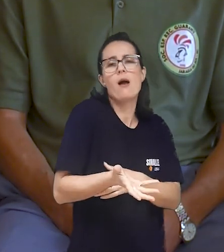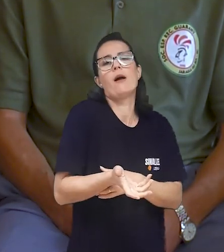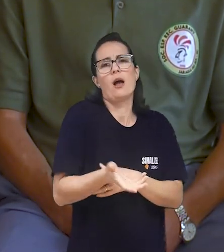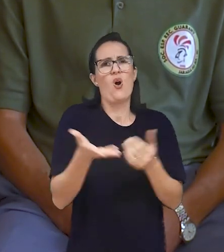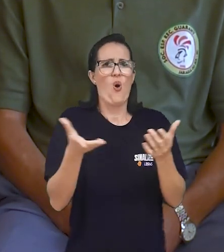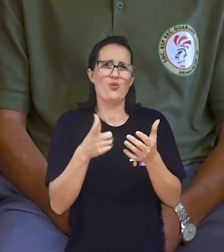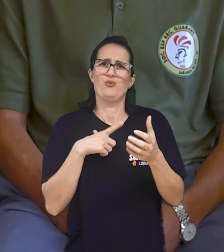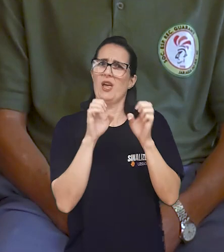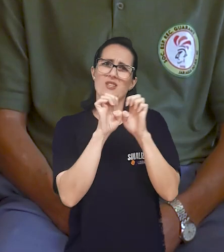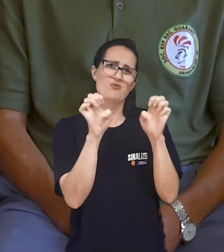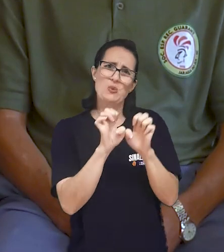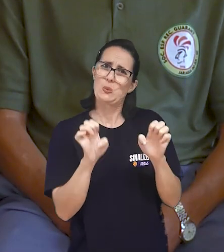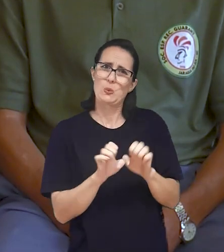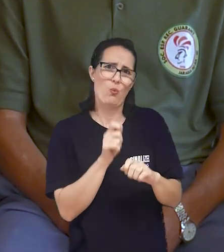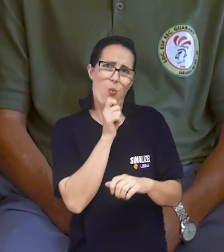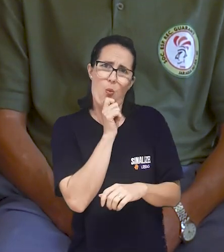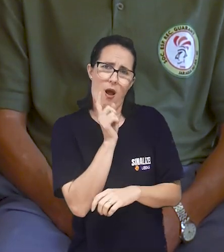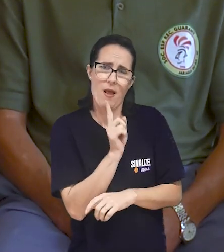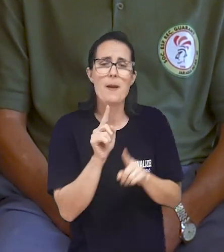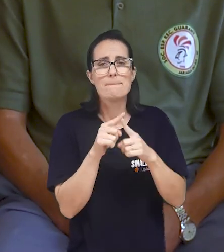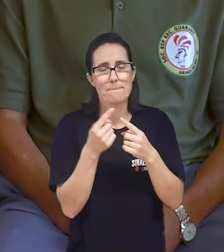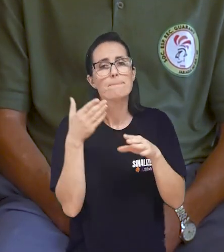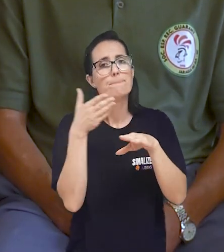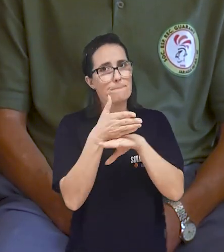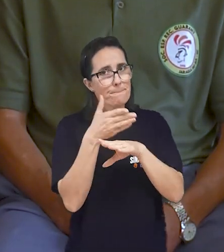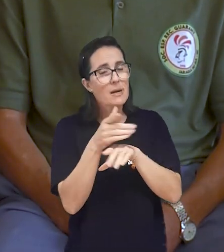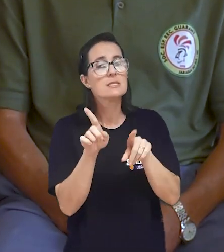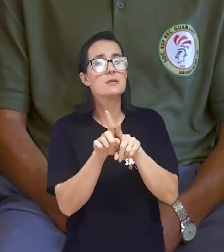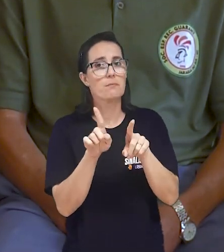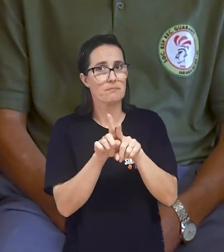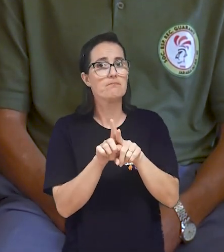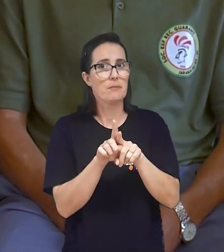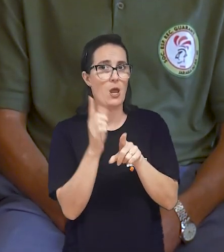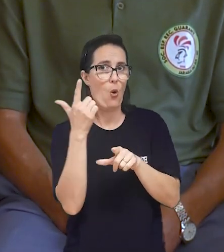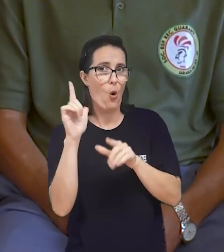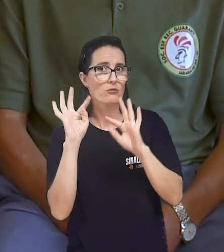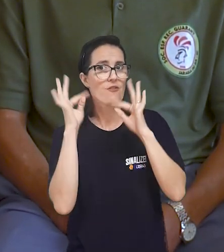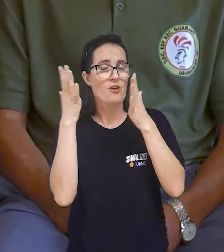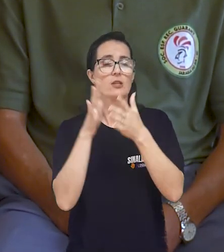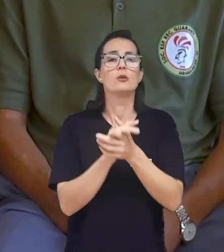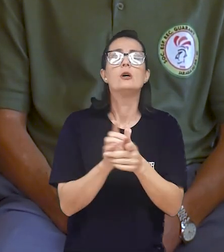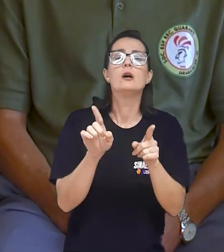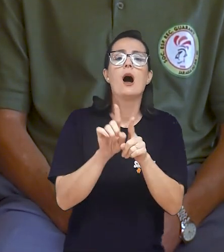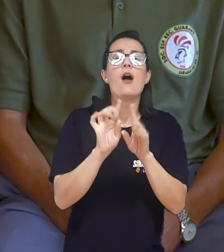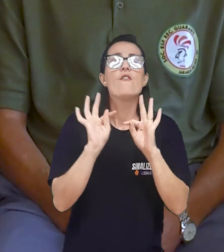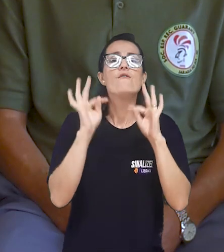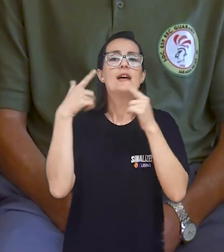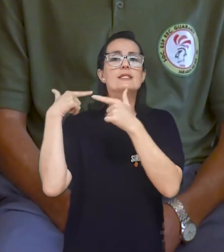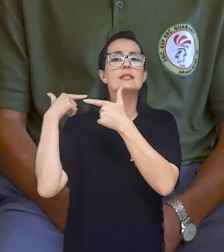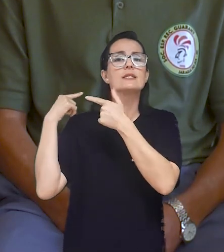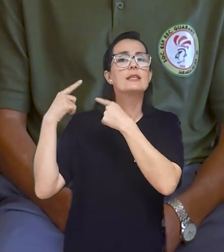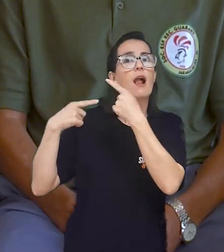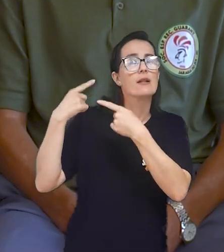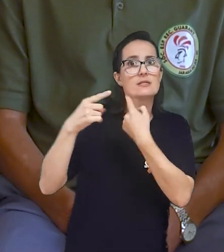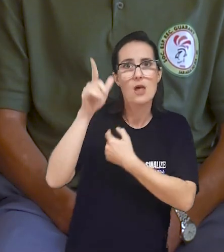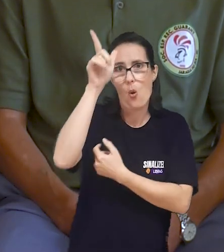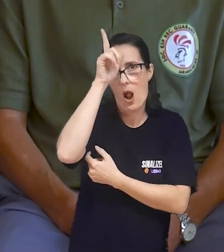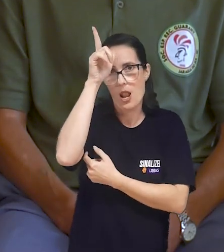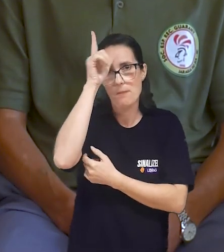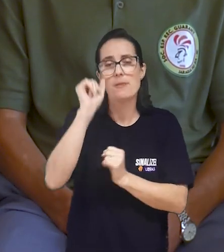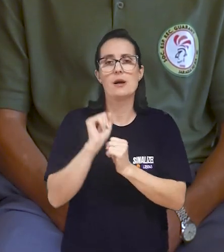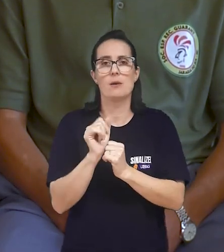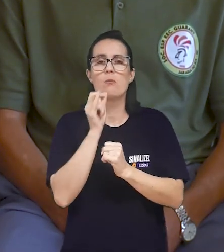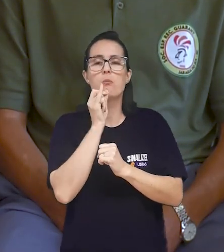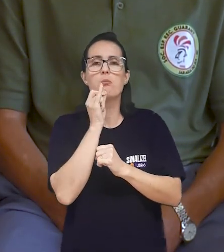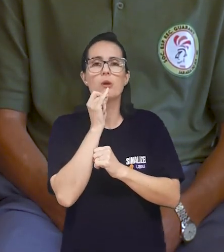hoje a gente também não tem a estrutura montada, mas a gente participava também. Como também as festas da tradição alemã, que são